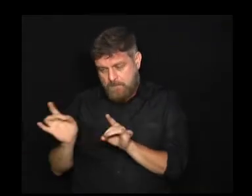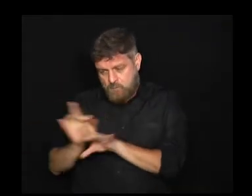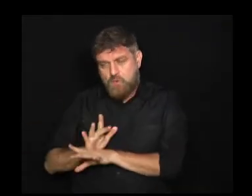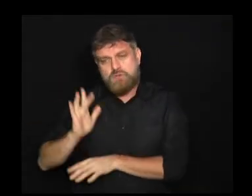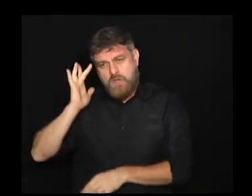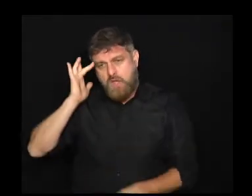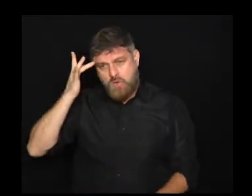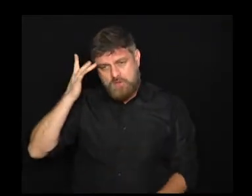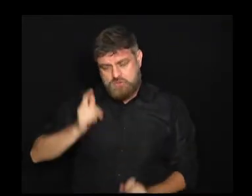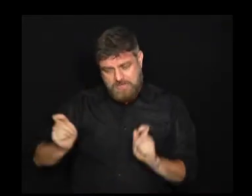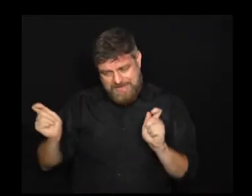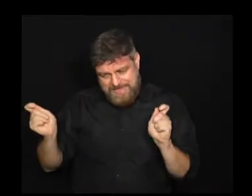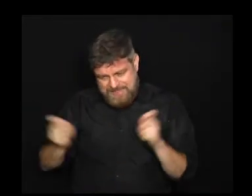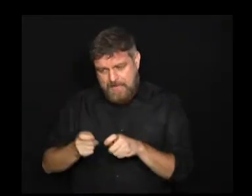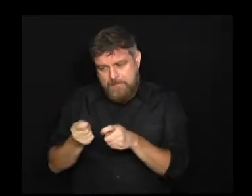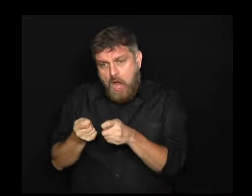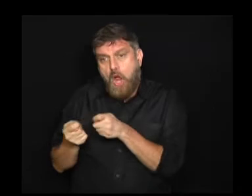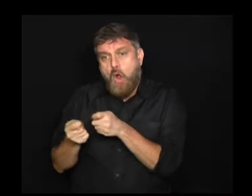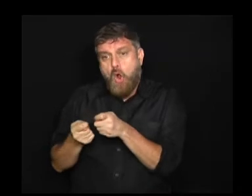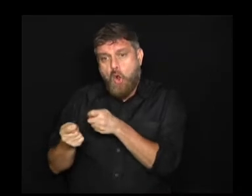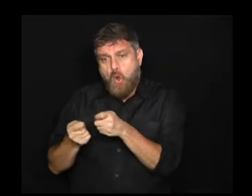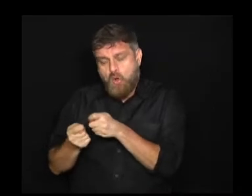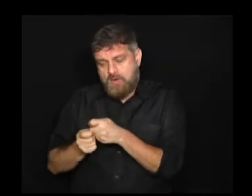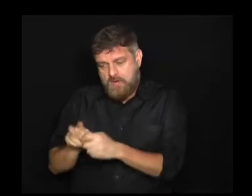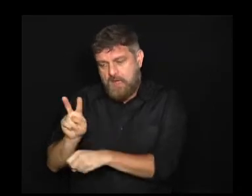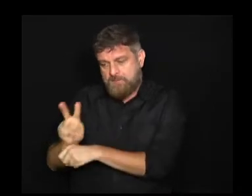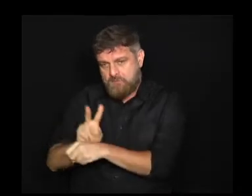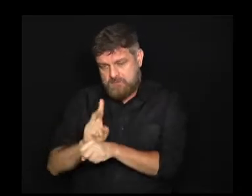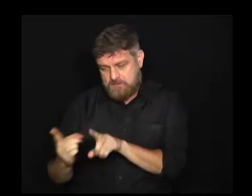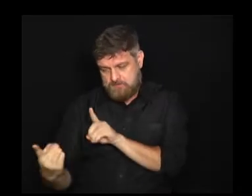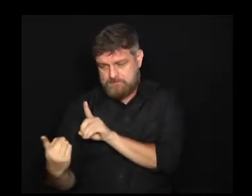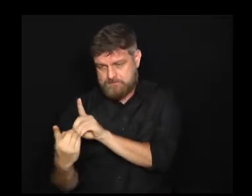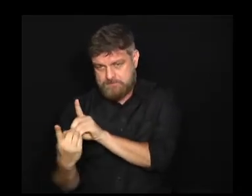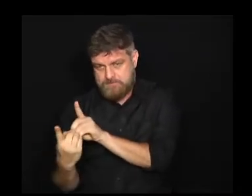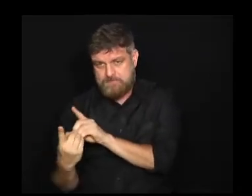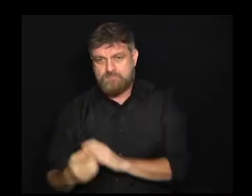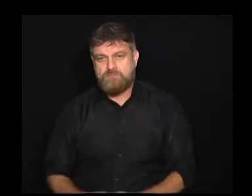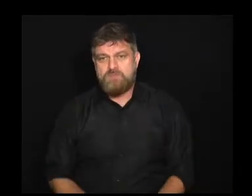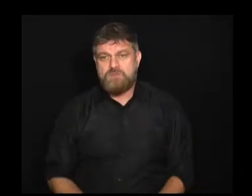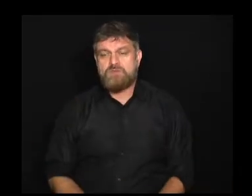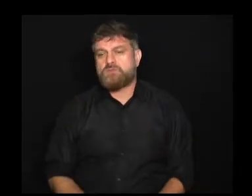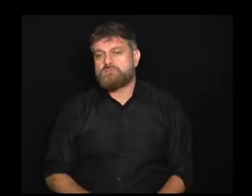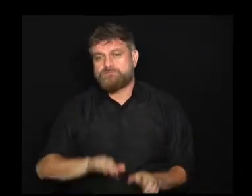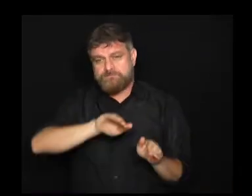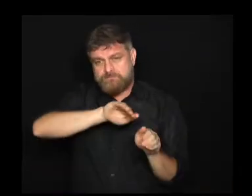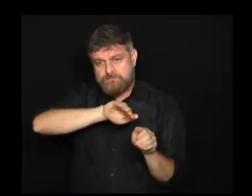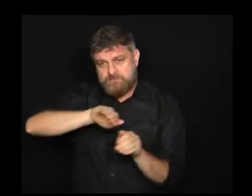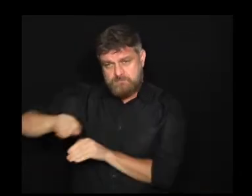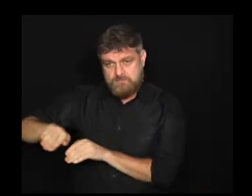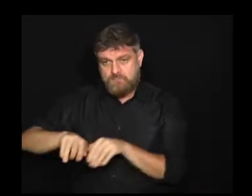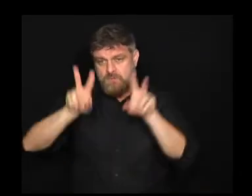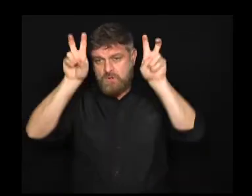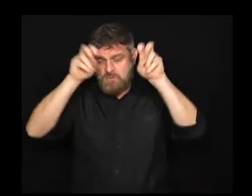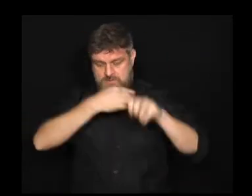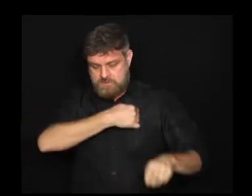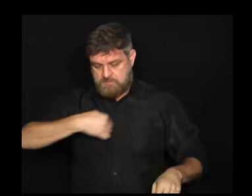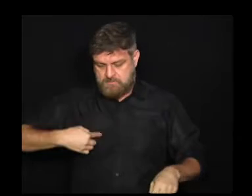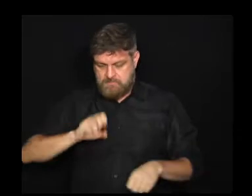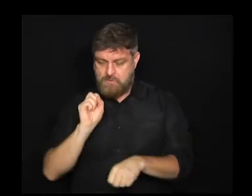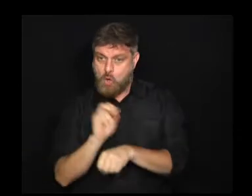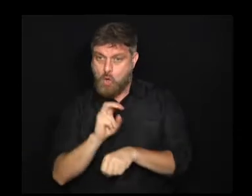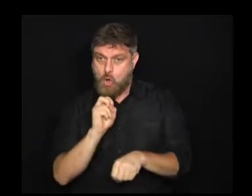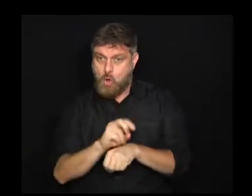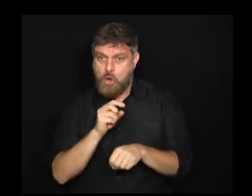que está suficiente. Bom, sobre o coronavírus, eu tenho uma apresentação aqui também